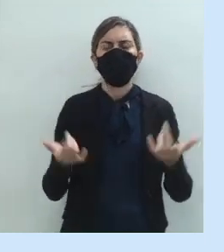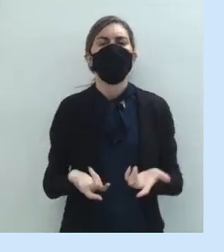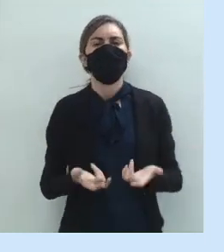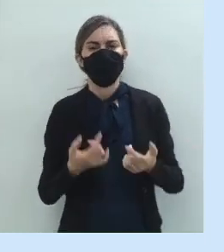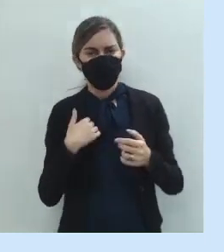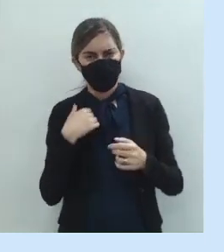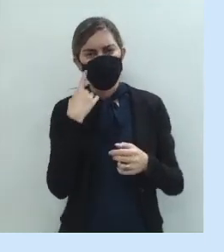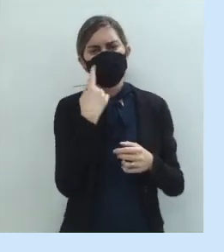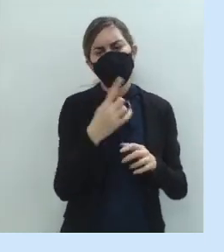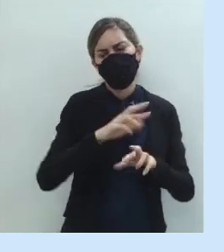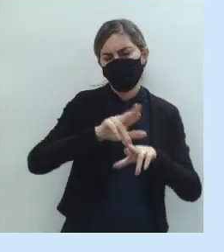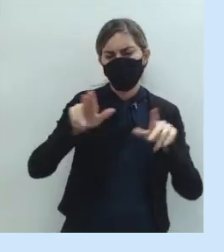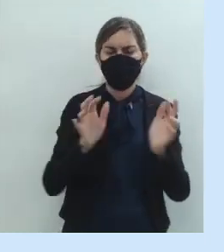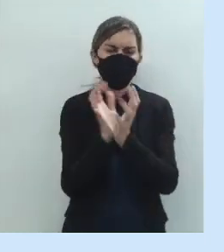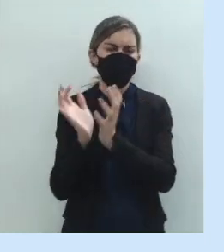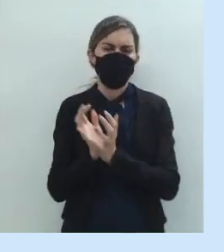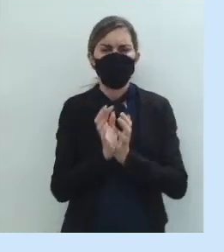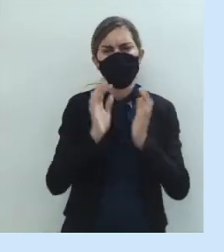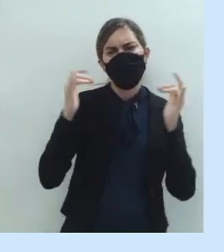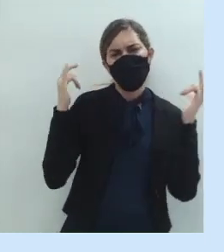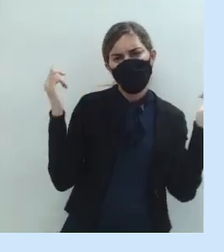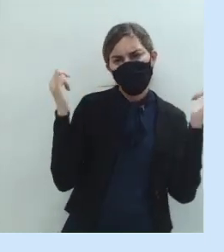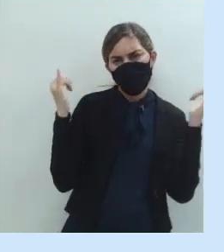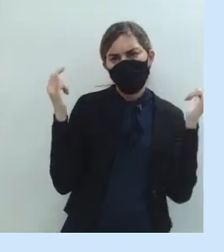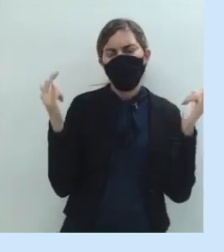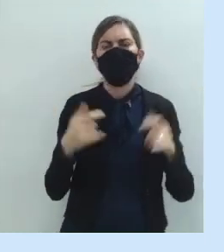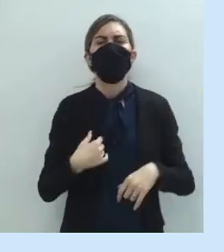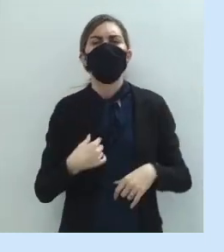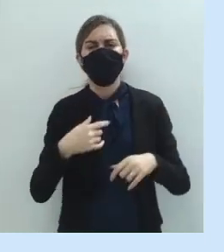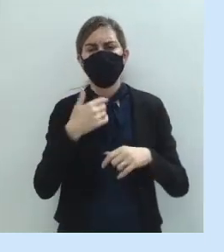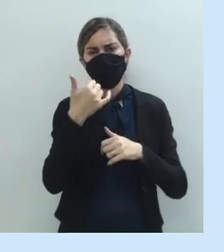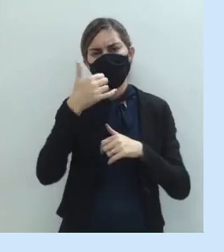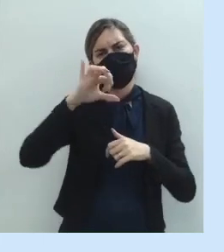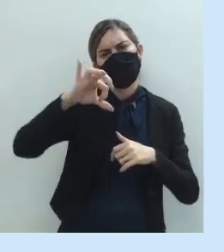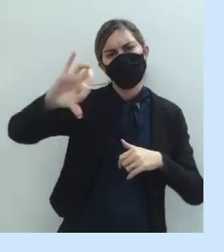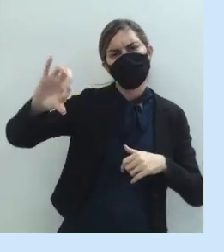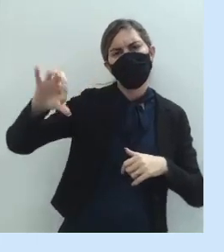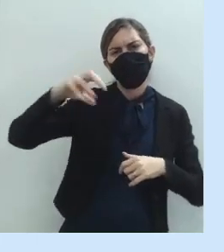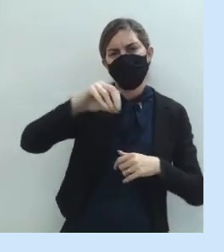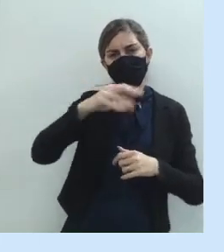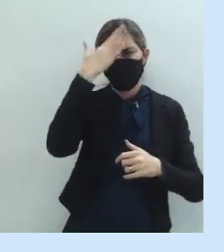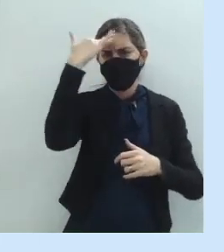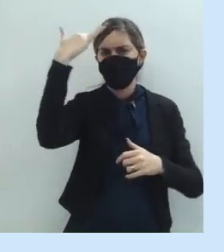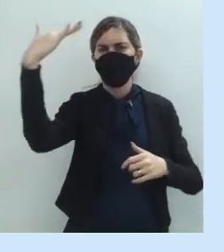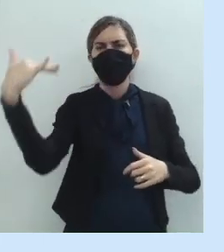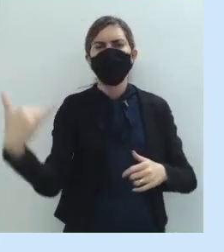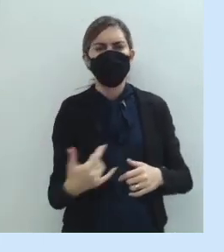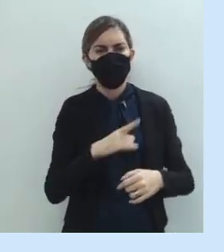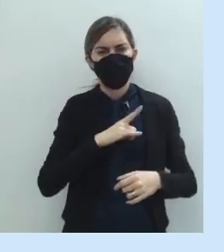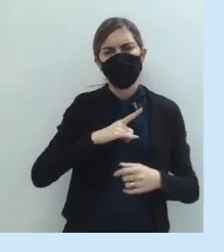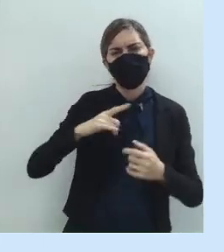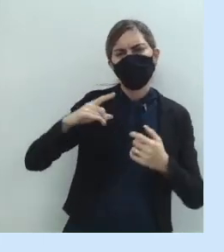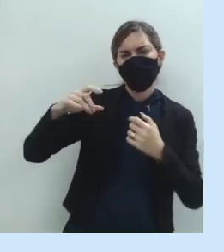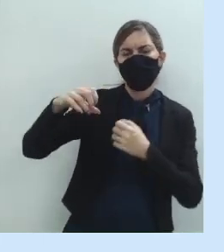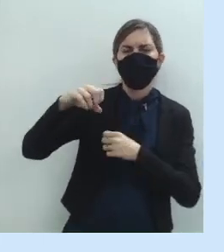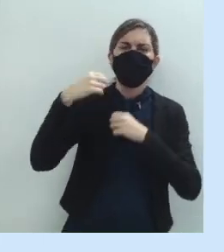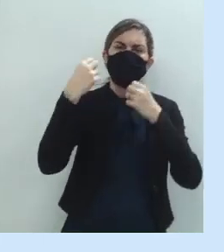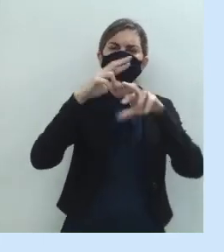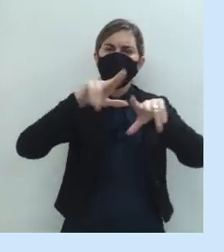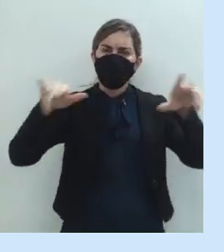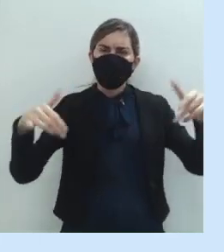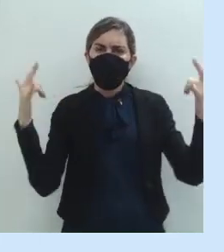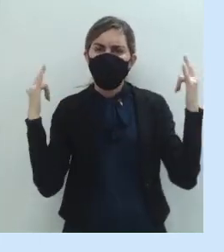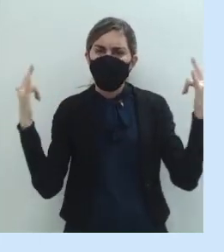Então, vários grupos de rock no início da década de 90 fizeram muito sucesso. Nós tínhamos festivais anuais de